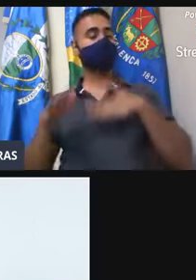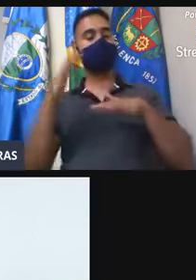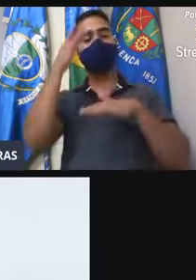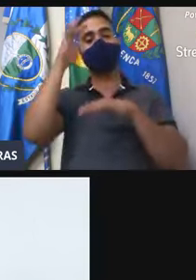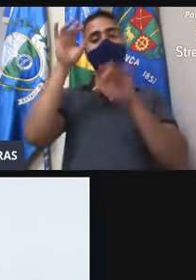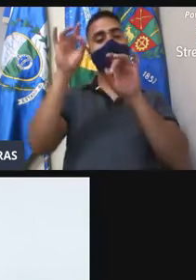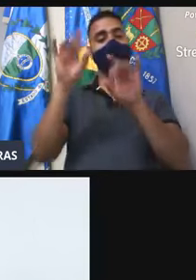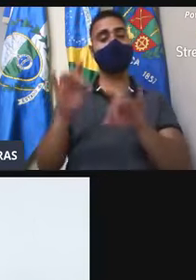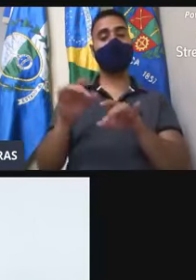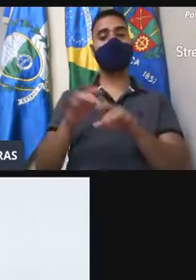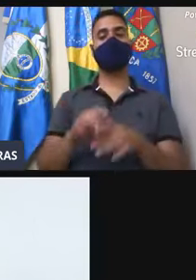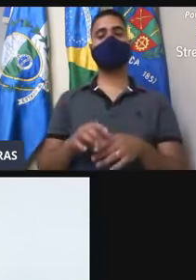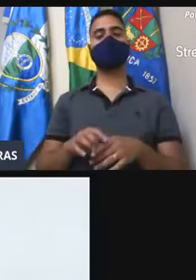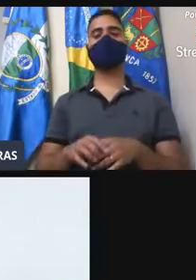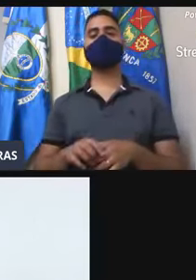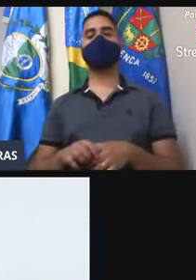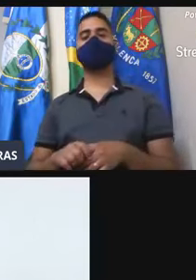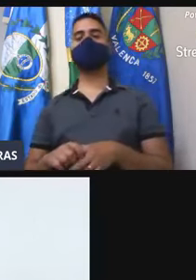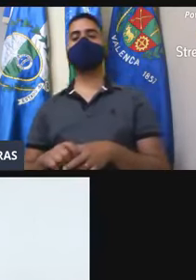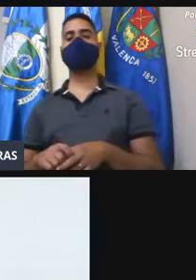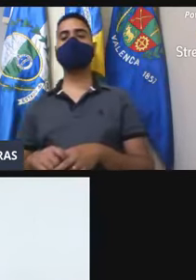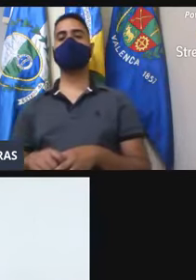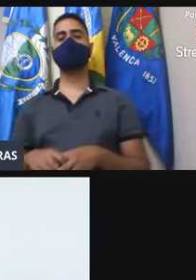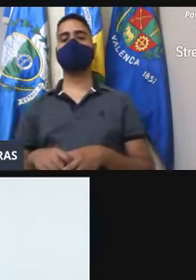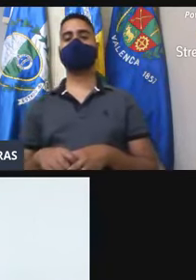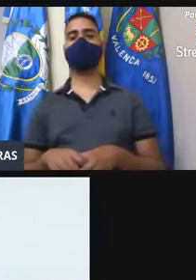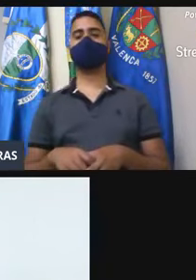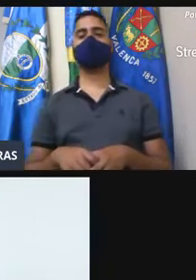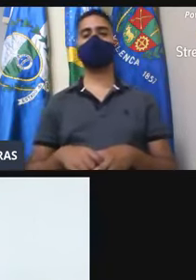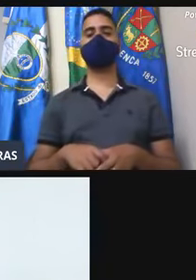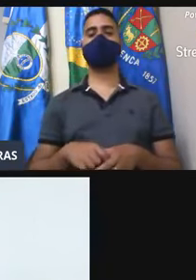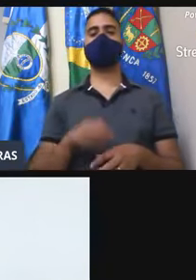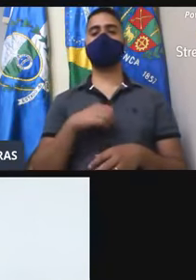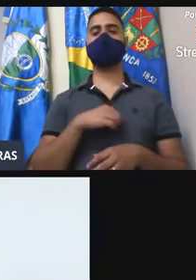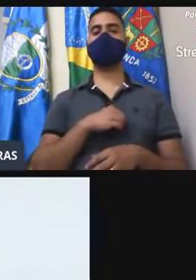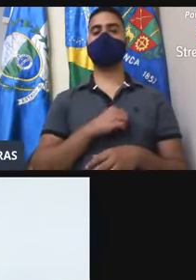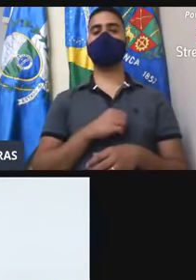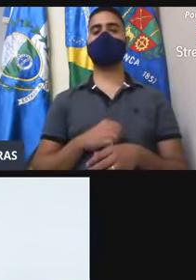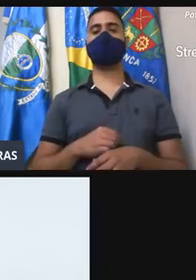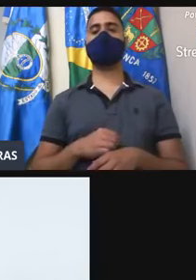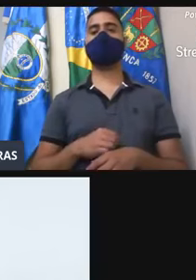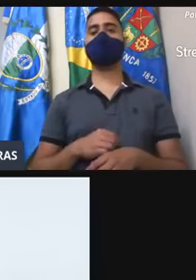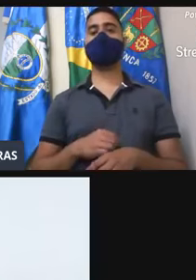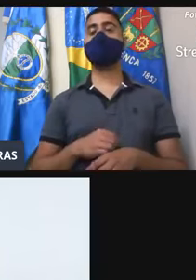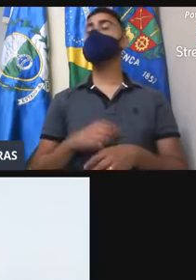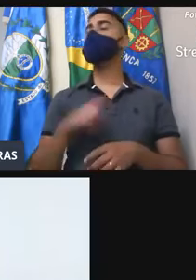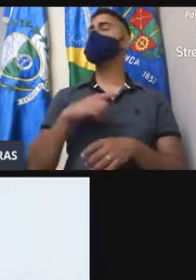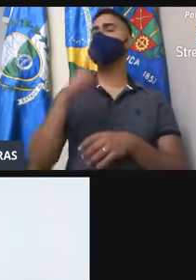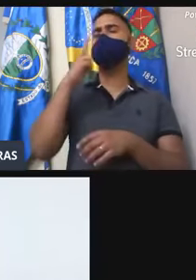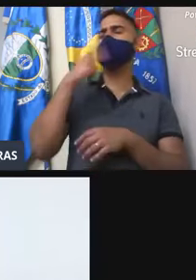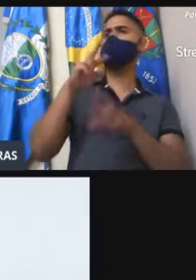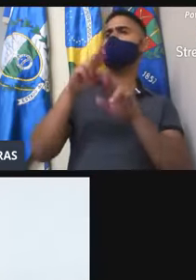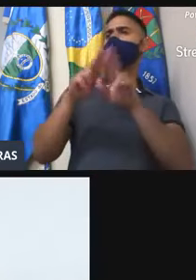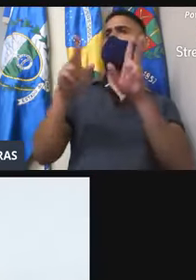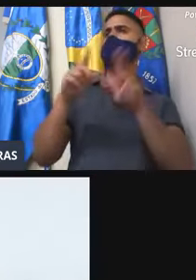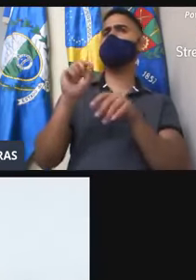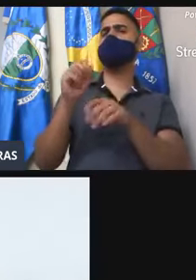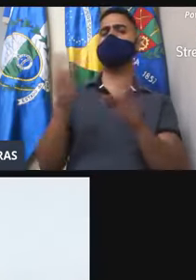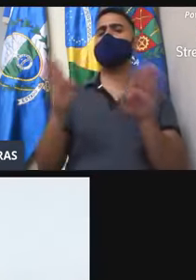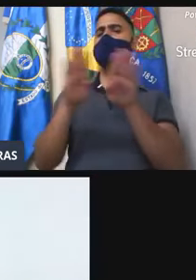turístico, demanda um olhar diferente. Assim como houve com o Juparanã, um olhar diferente, mas foi na questão do fechamento,